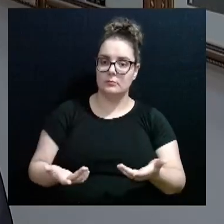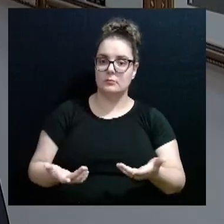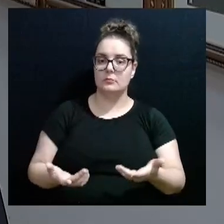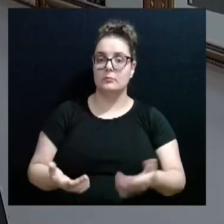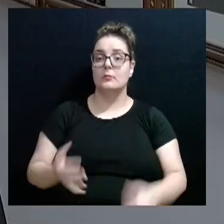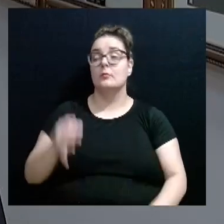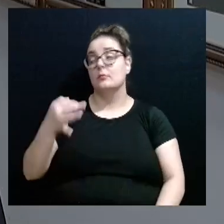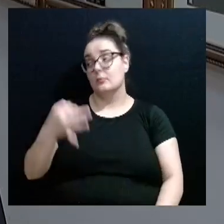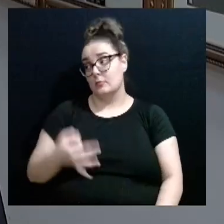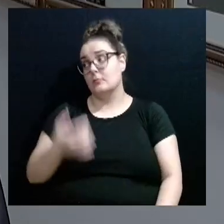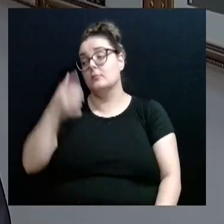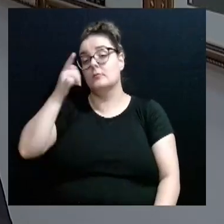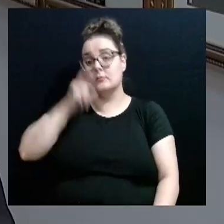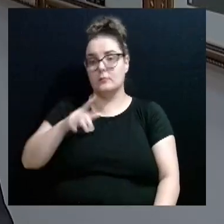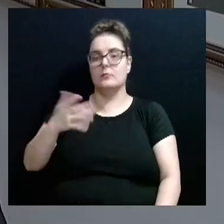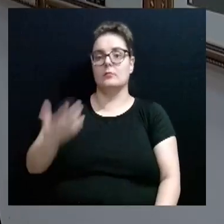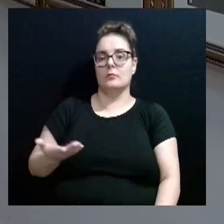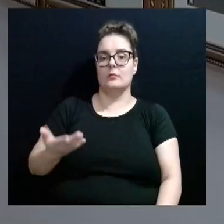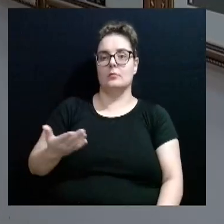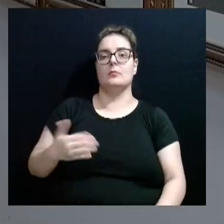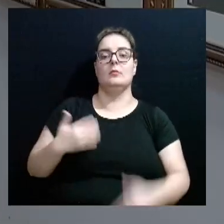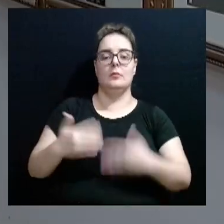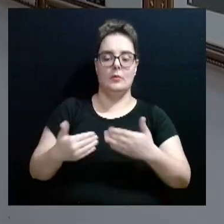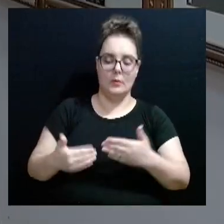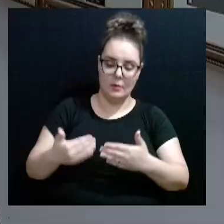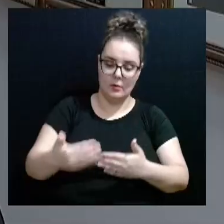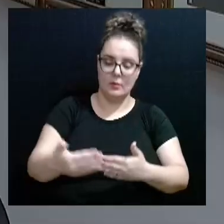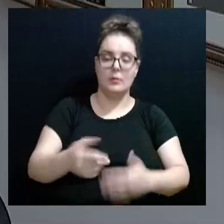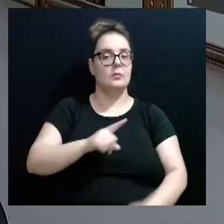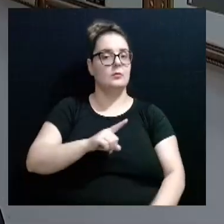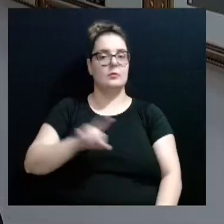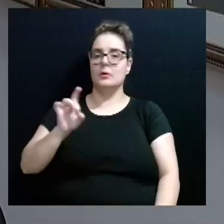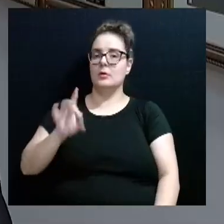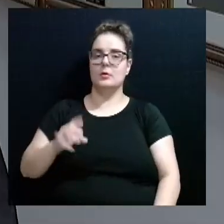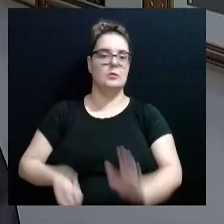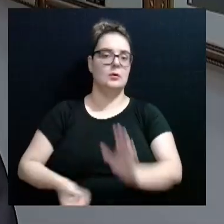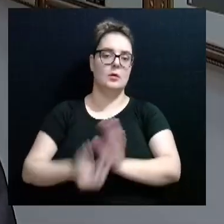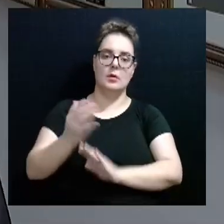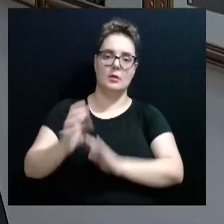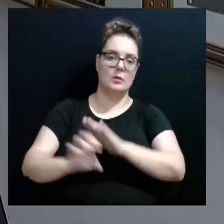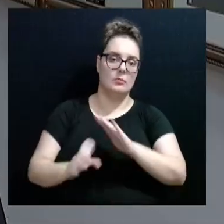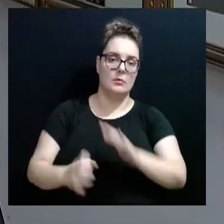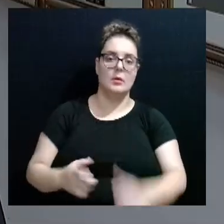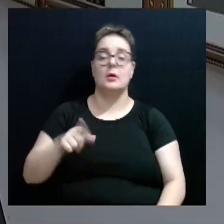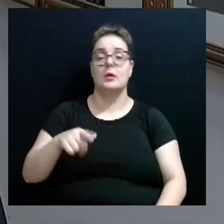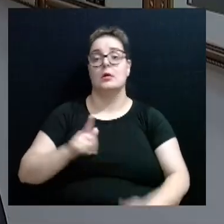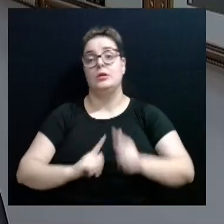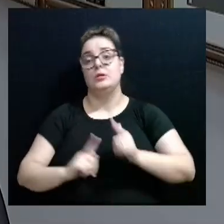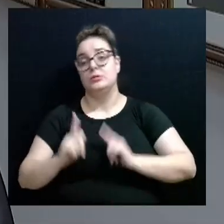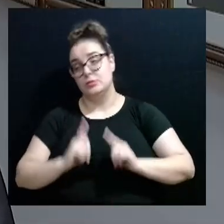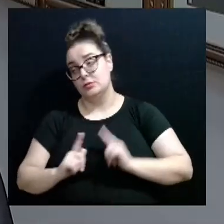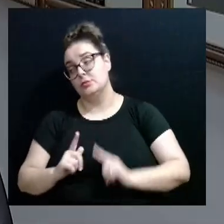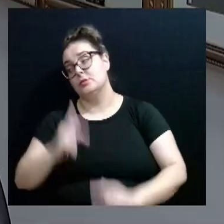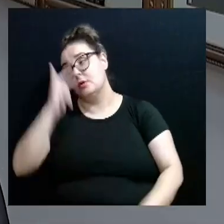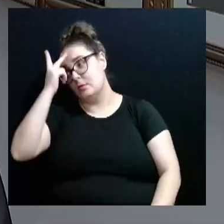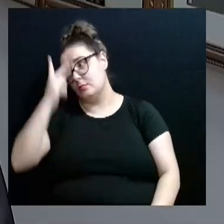consigam andar para frente, né? Porque não é só montar uma empresa, e sim é gerenciar a sua empresa. Então isso é muito importante, a gente está passando